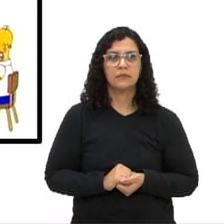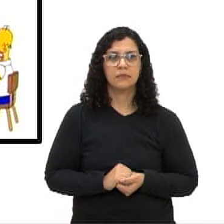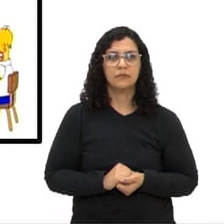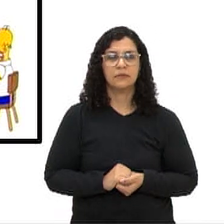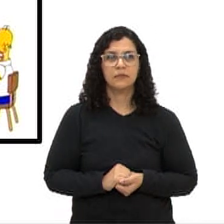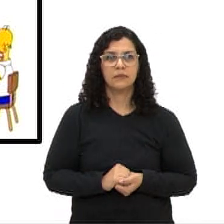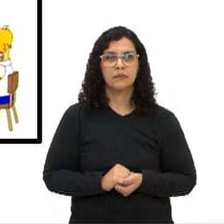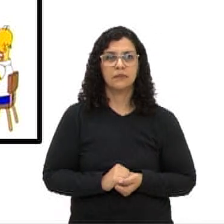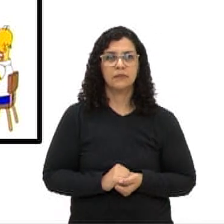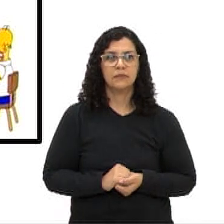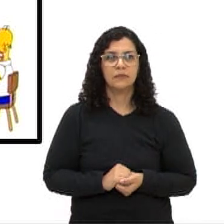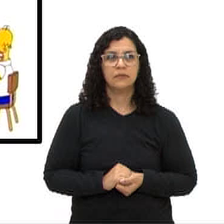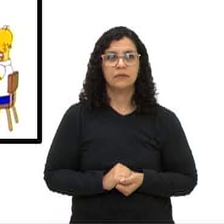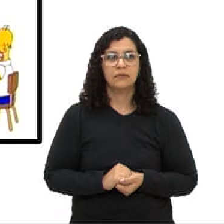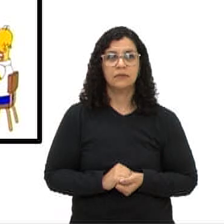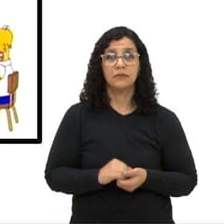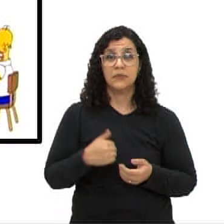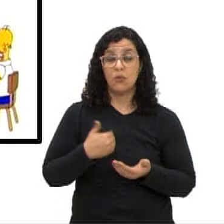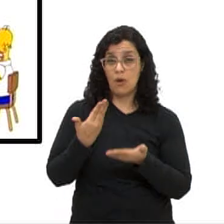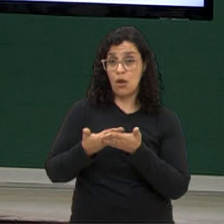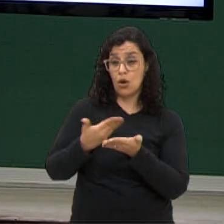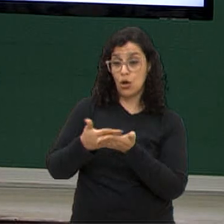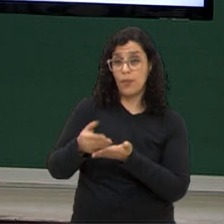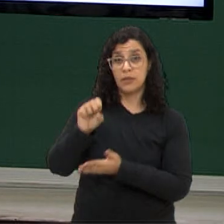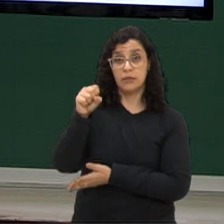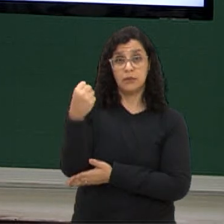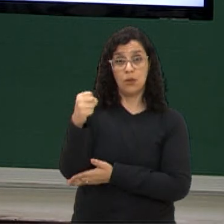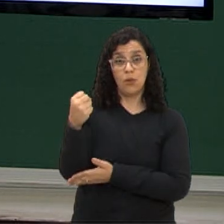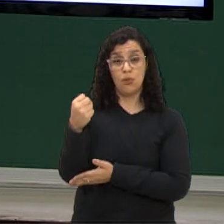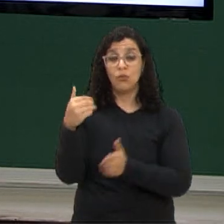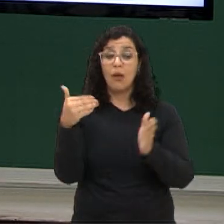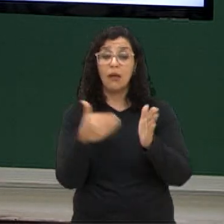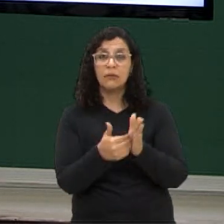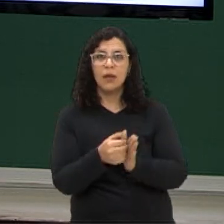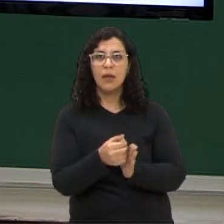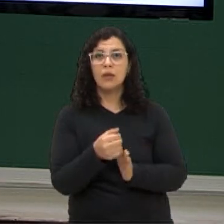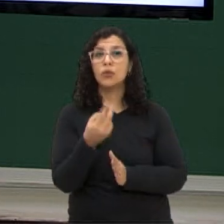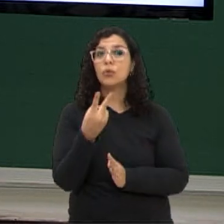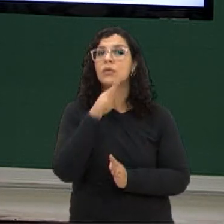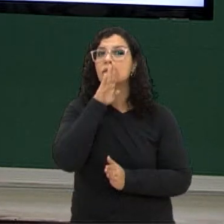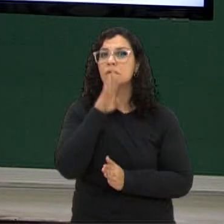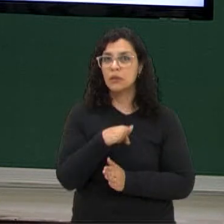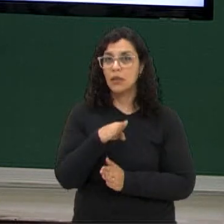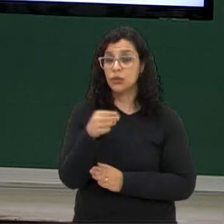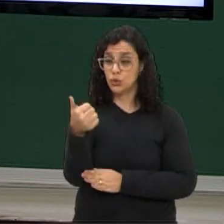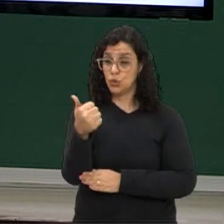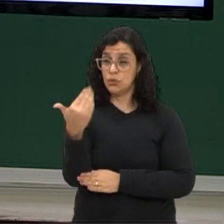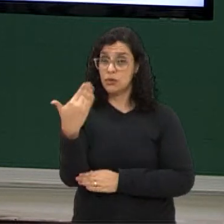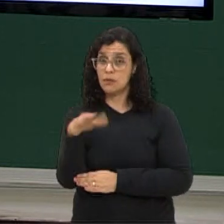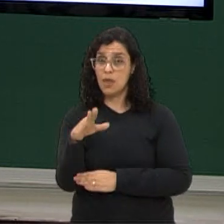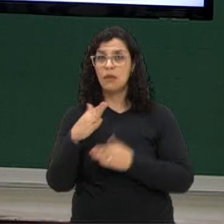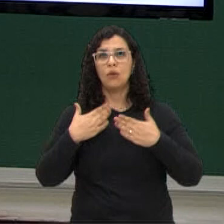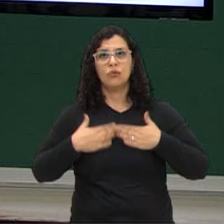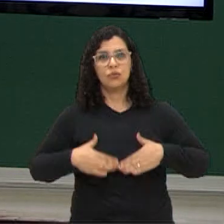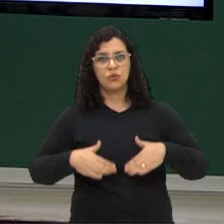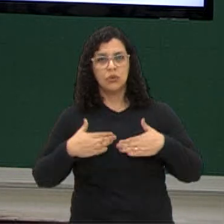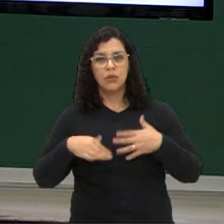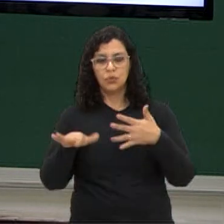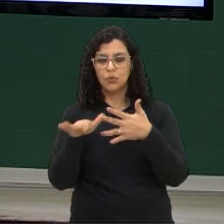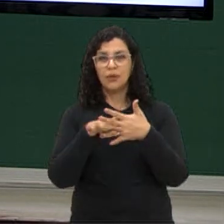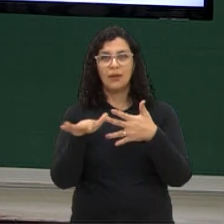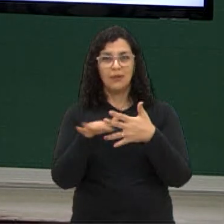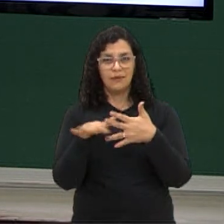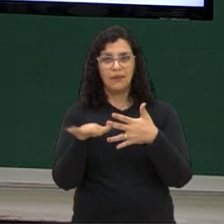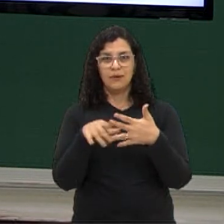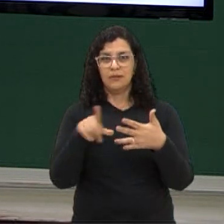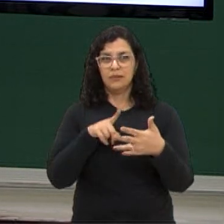descanso, nosso melhor momento. Então, as aulas começam às 8 e terminam às 2. Às 11:30 eles têm um descanso, né? Um